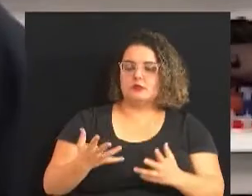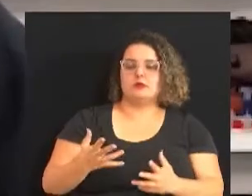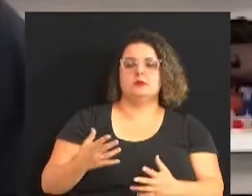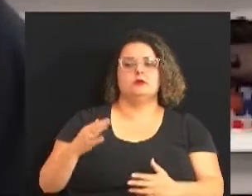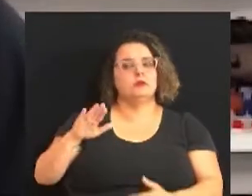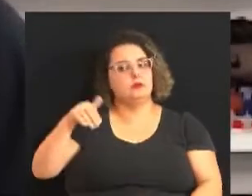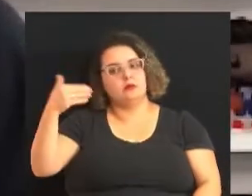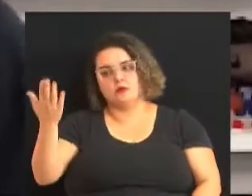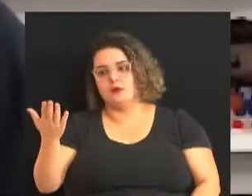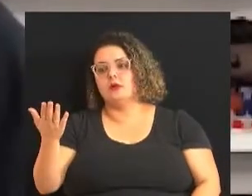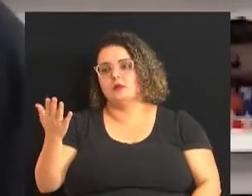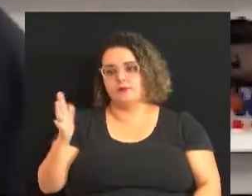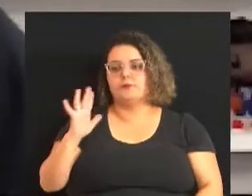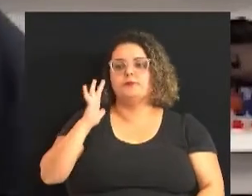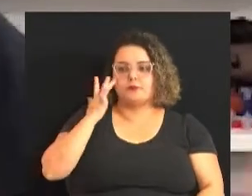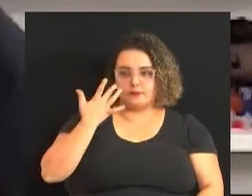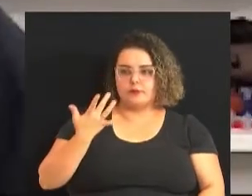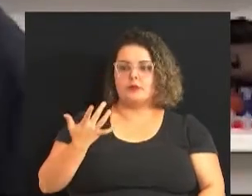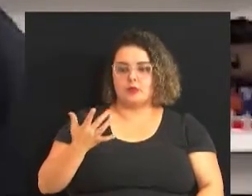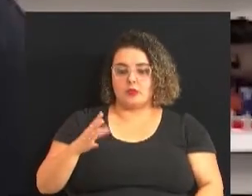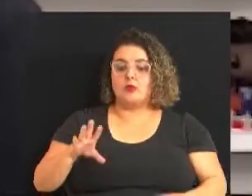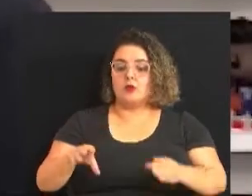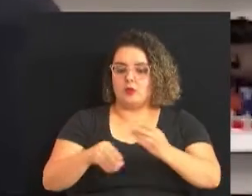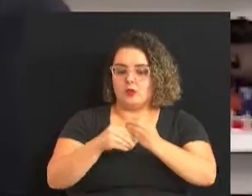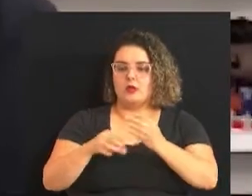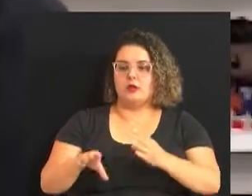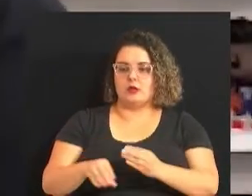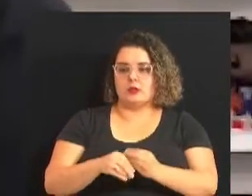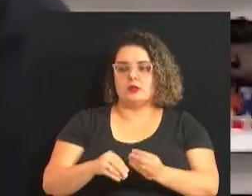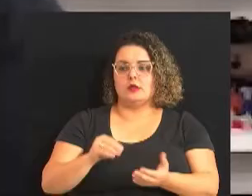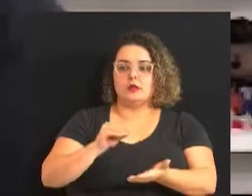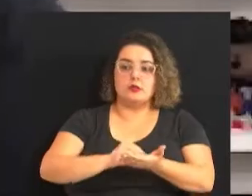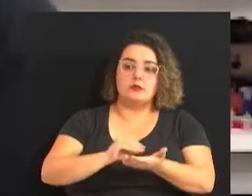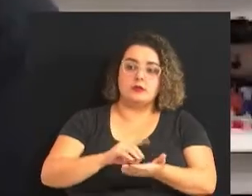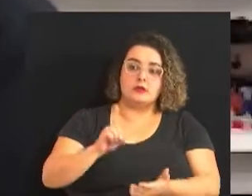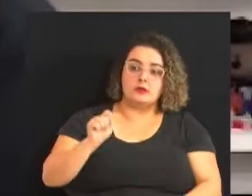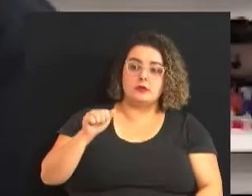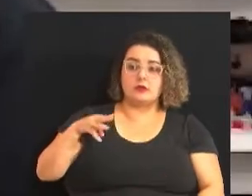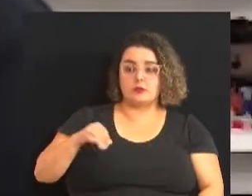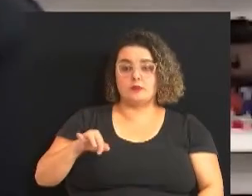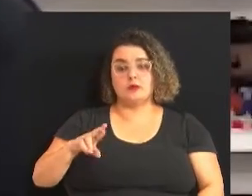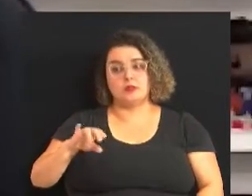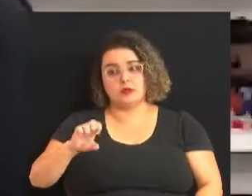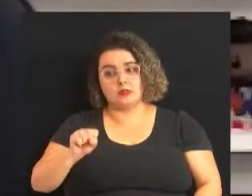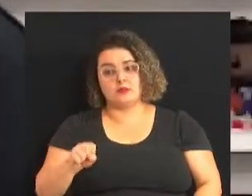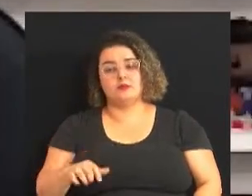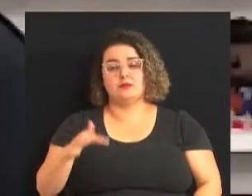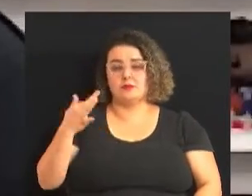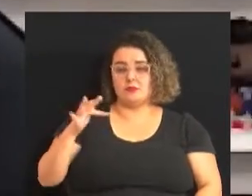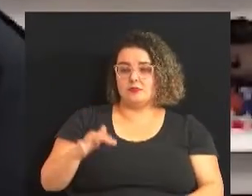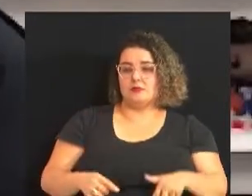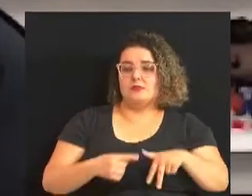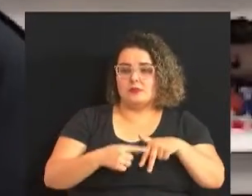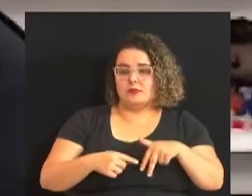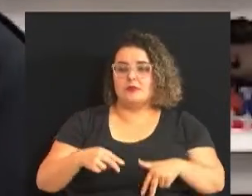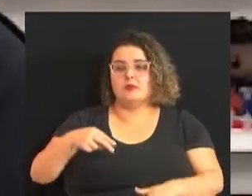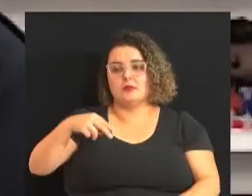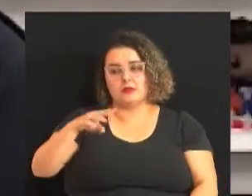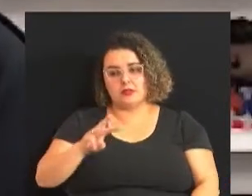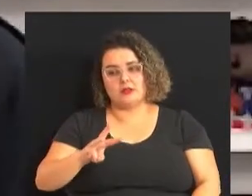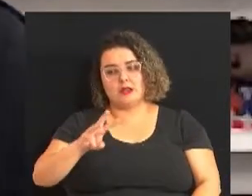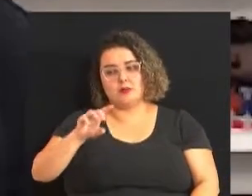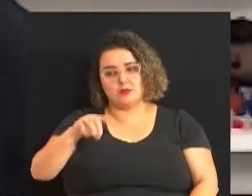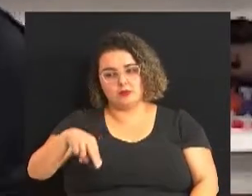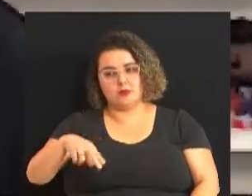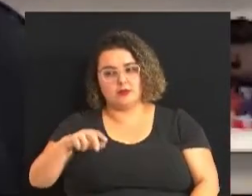internacionalmente. Eu acho que é uma jogadora que vai agregar bastante. A gente tem a ausência da Damires. A Damires ficou muito tempo lesionada, ela joga na WNBA, única jogadora brasileira